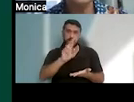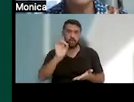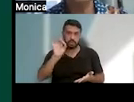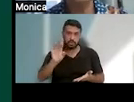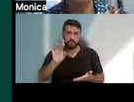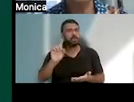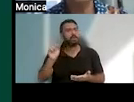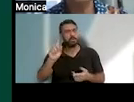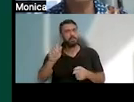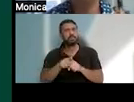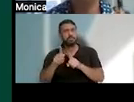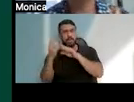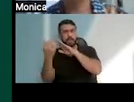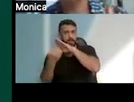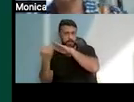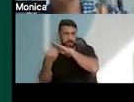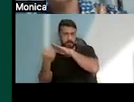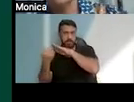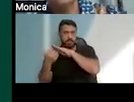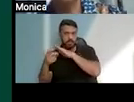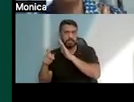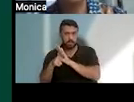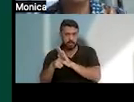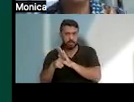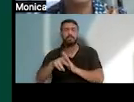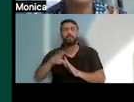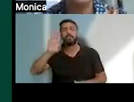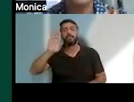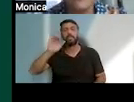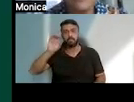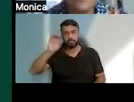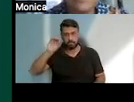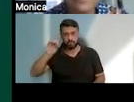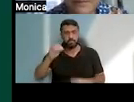também empresas de biotecnologia, por exemplo, que